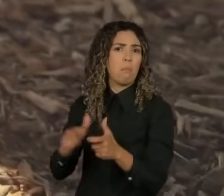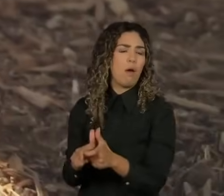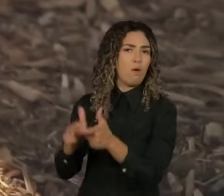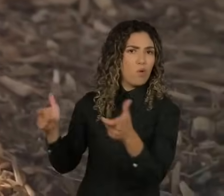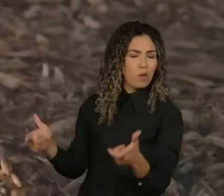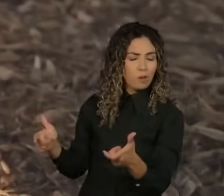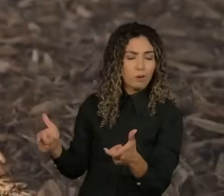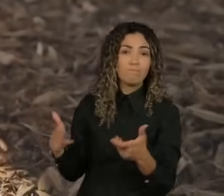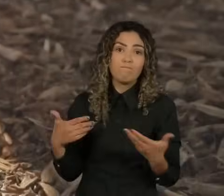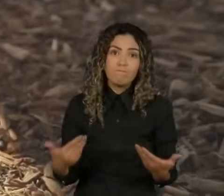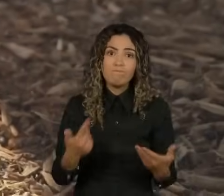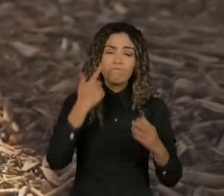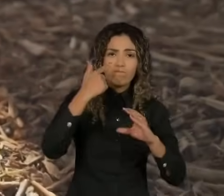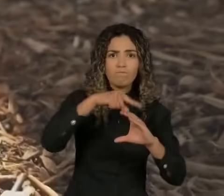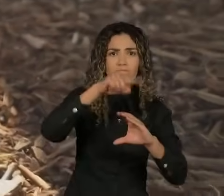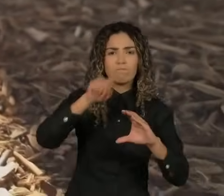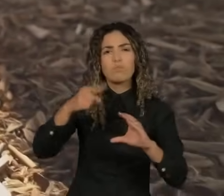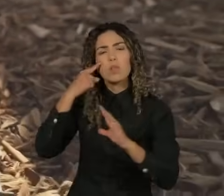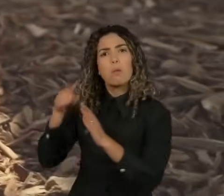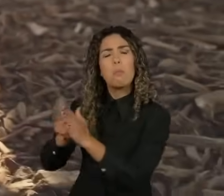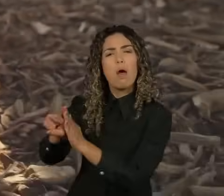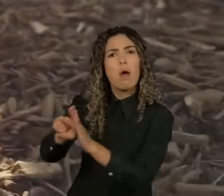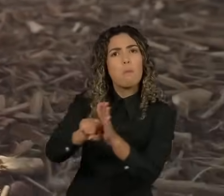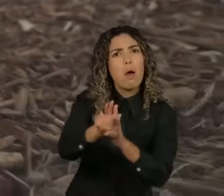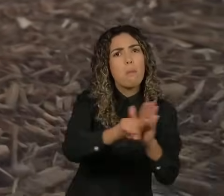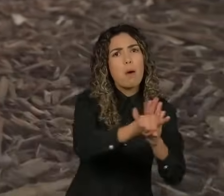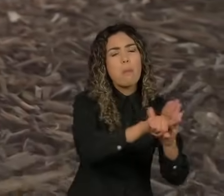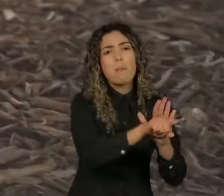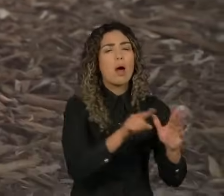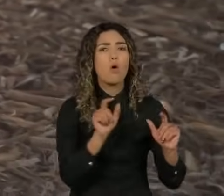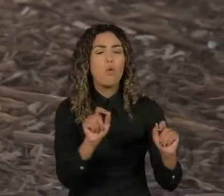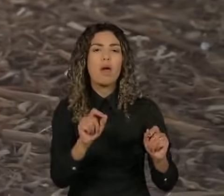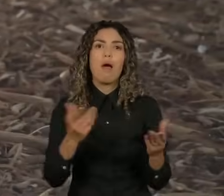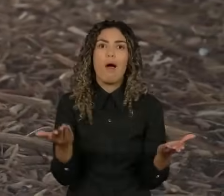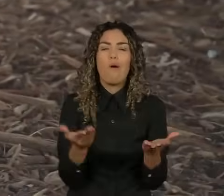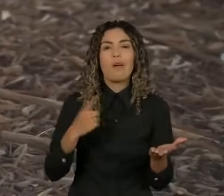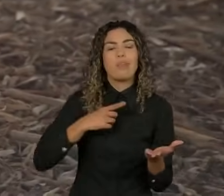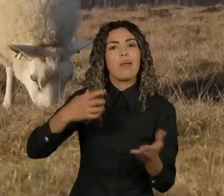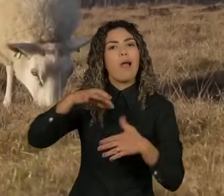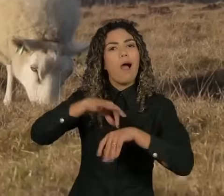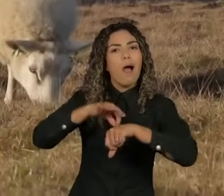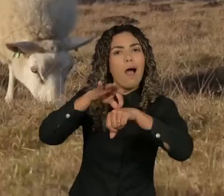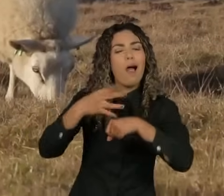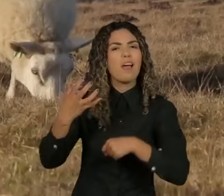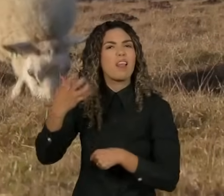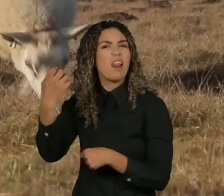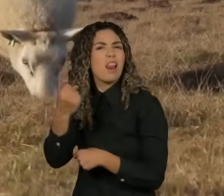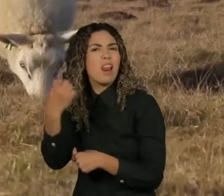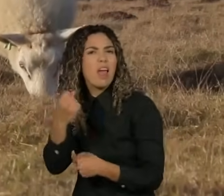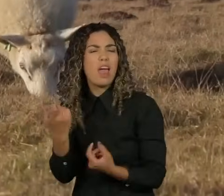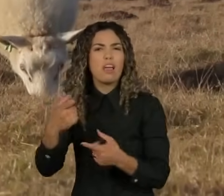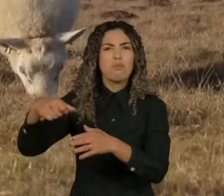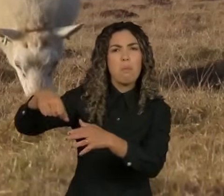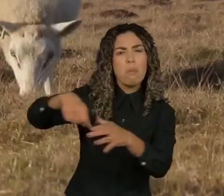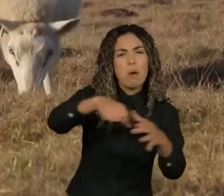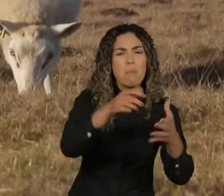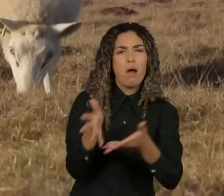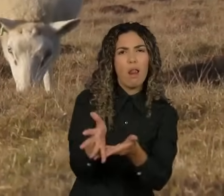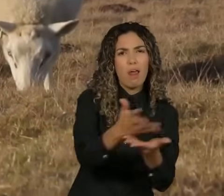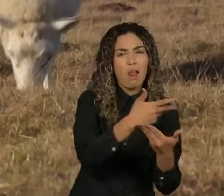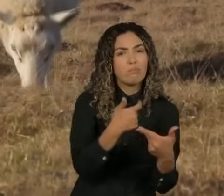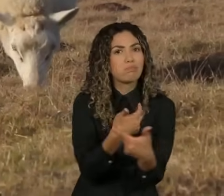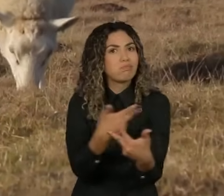Segundo os cientistas, com mais oferta de comida como carne, leite, grãos, os domesticados da região